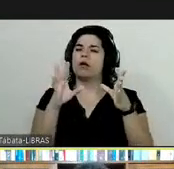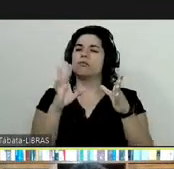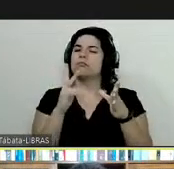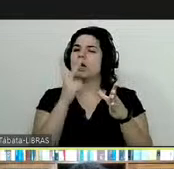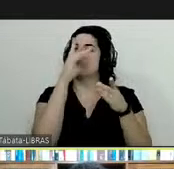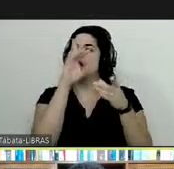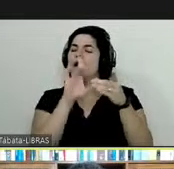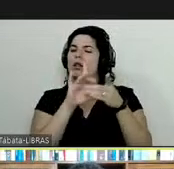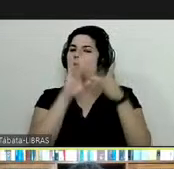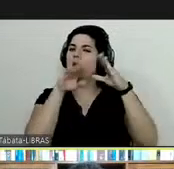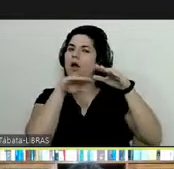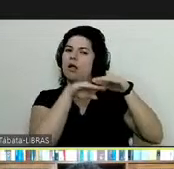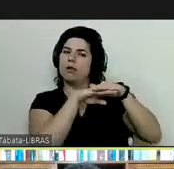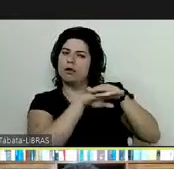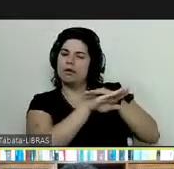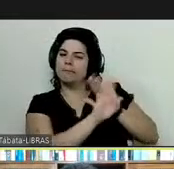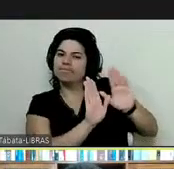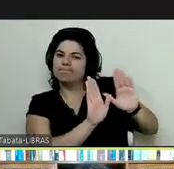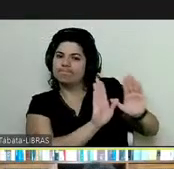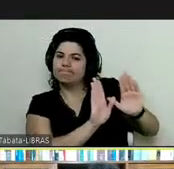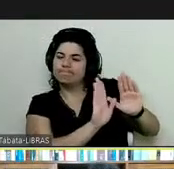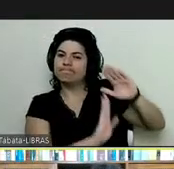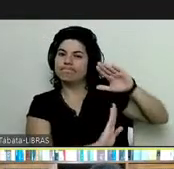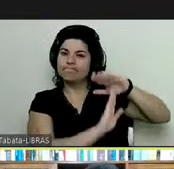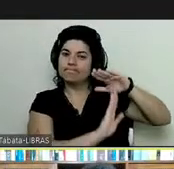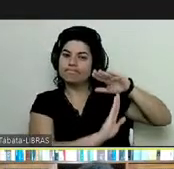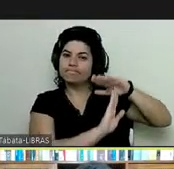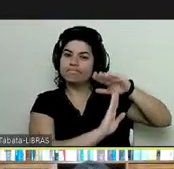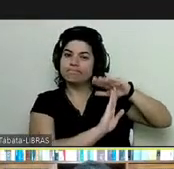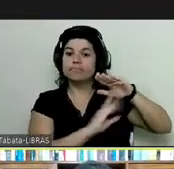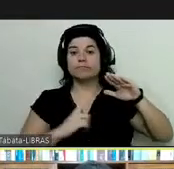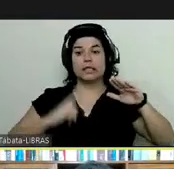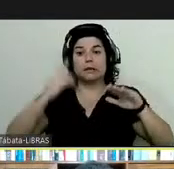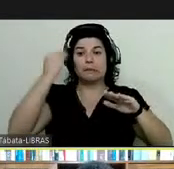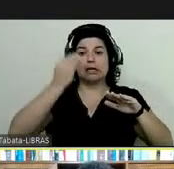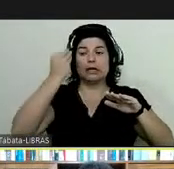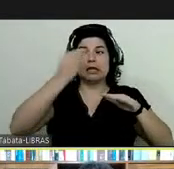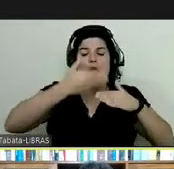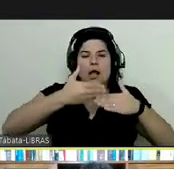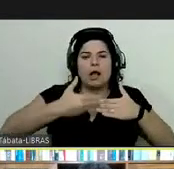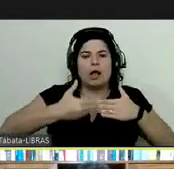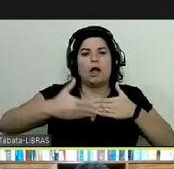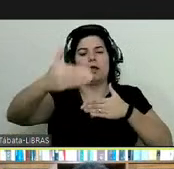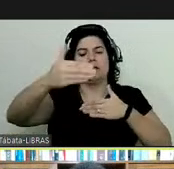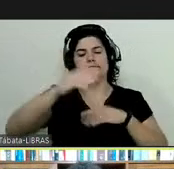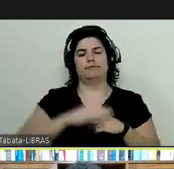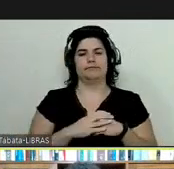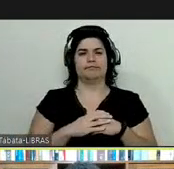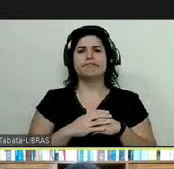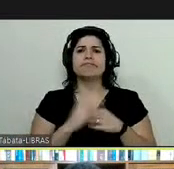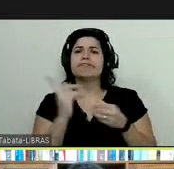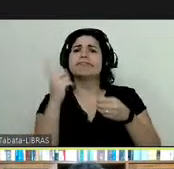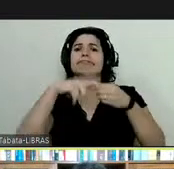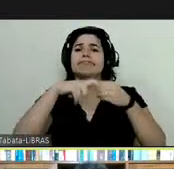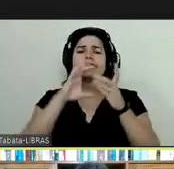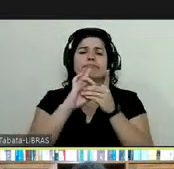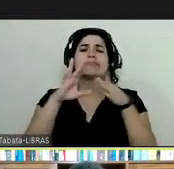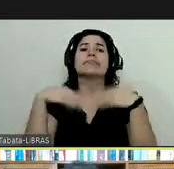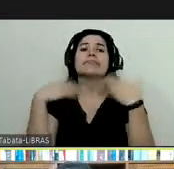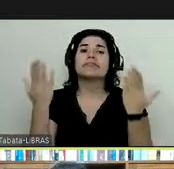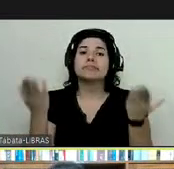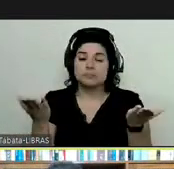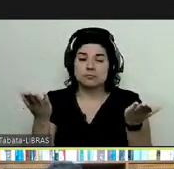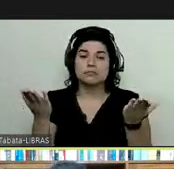guardadinha lá ela vai ficar registrada uma experiência do passado durante muitos e muitos anos e quando ela será resgatada a professora Ela será